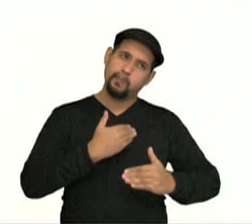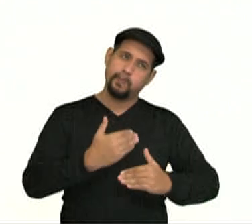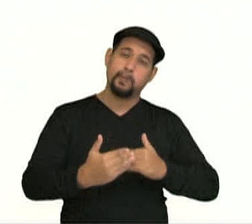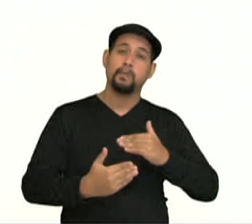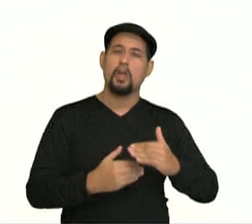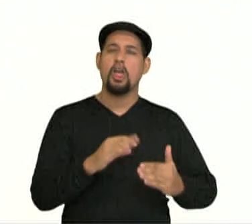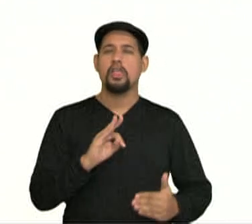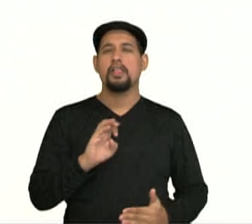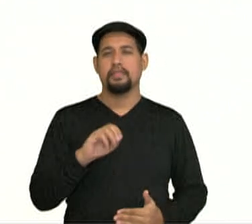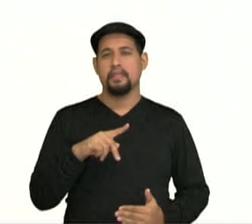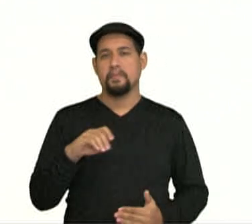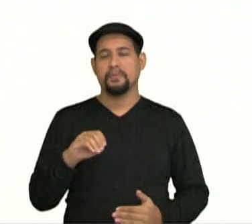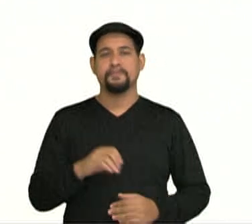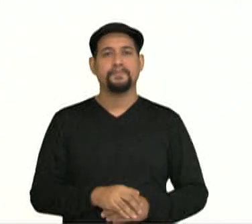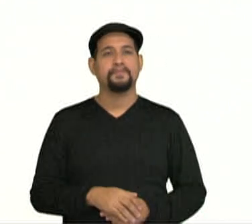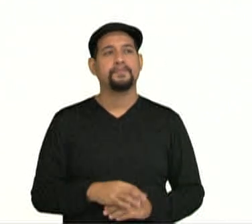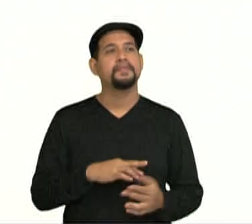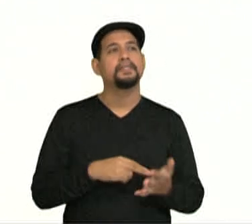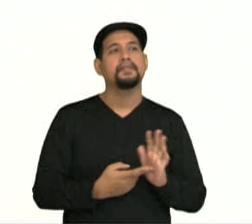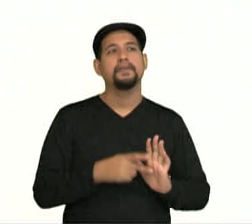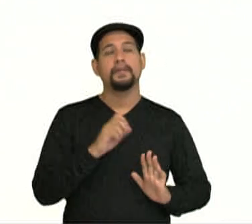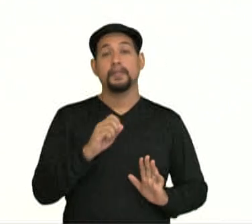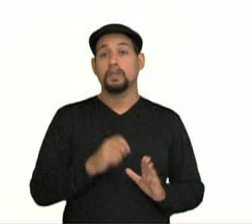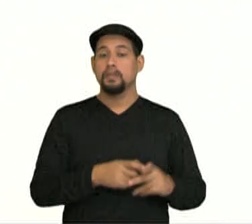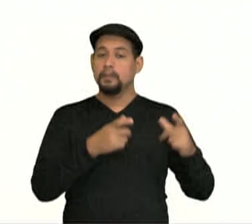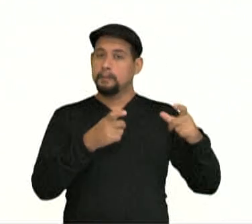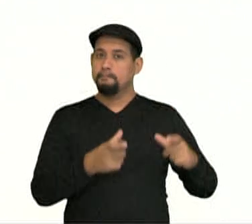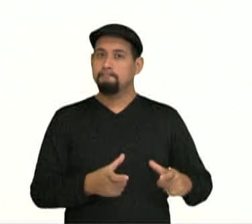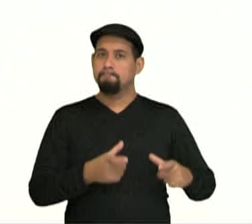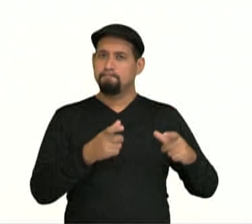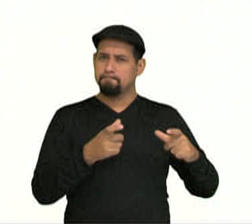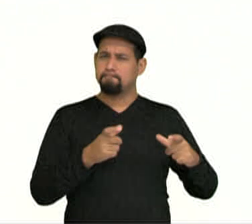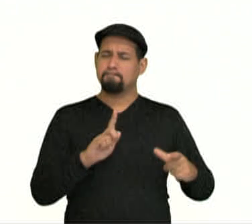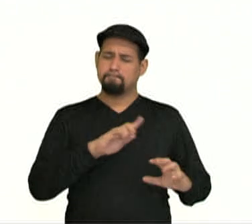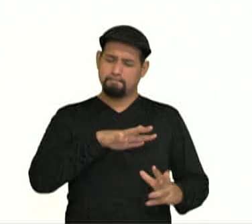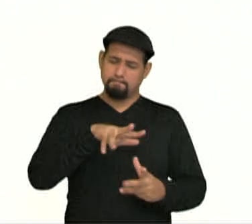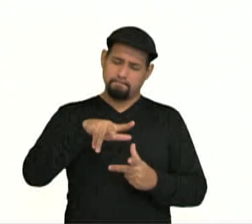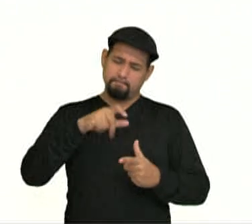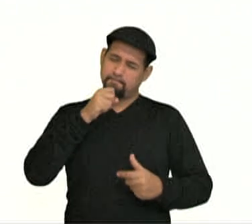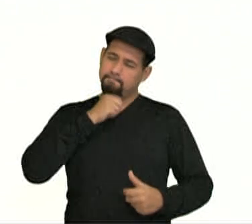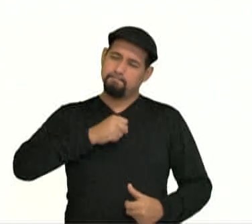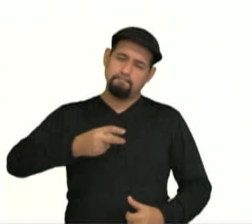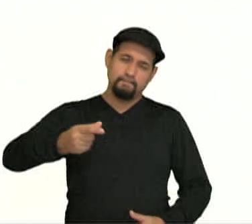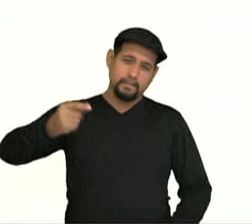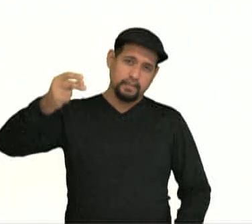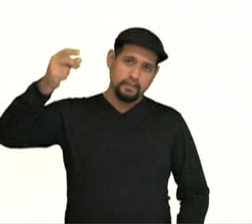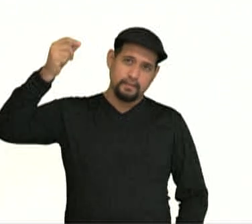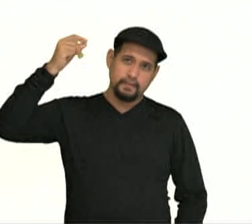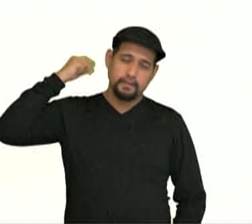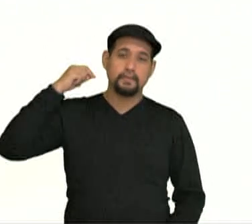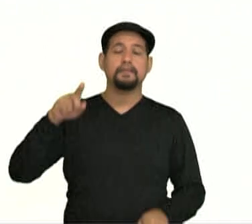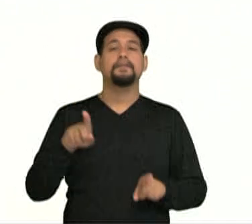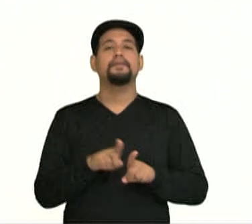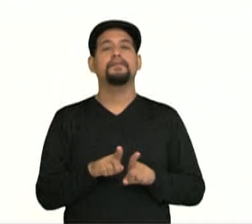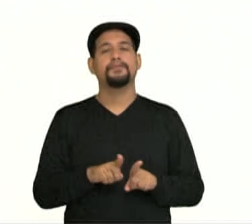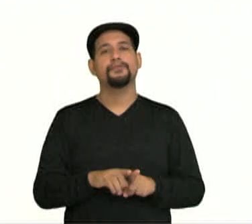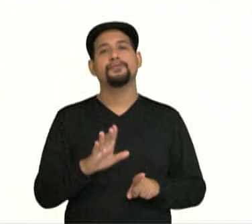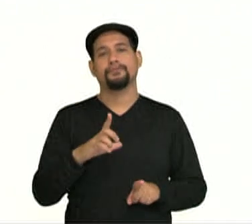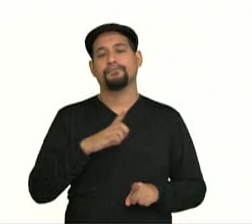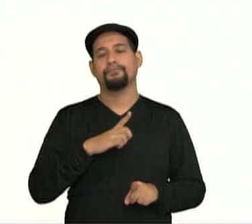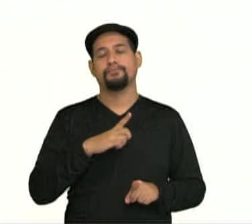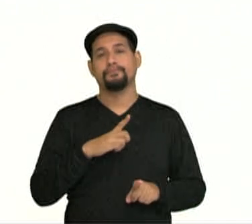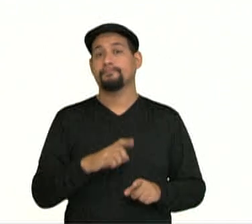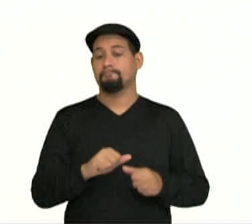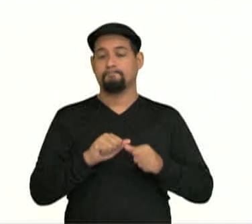Esses maciços antigos são as províncias ou estruturas geológicas mais antigas da Terra, relevo geologicamente